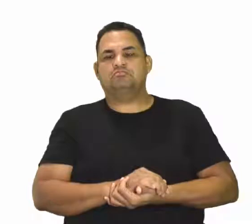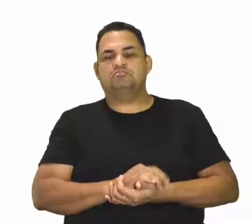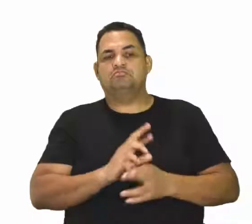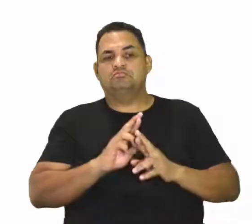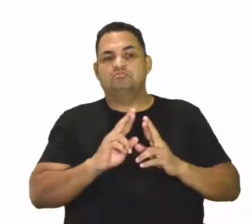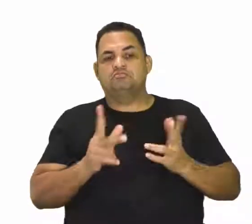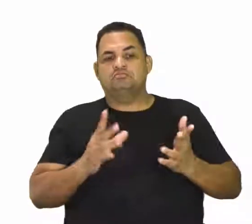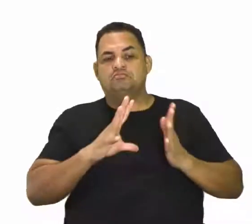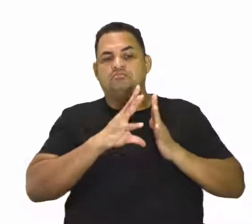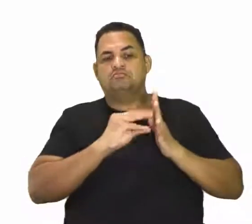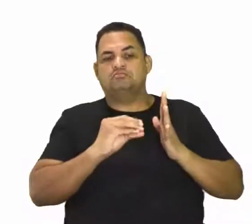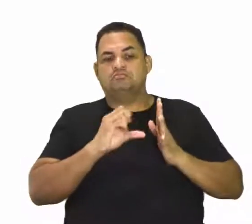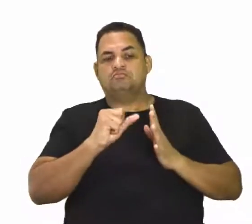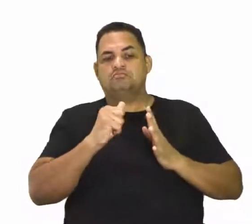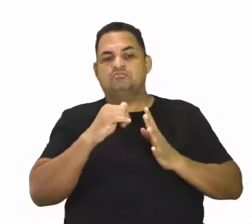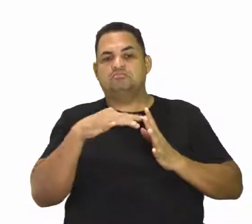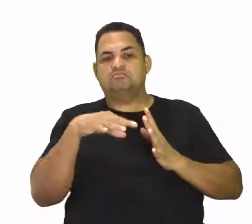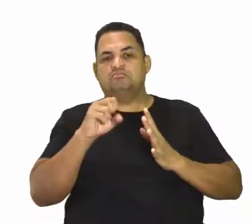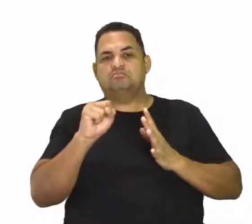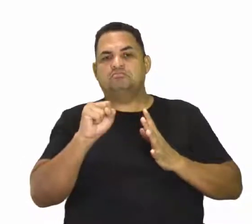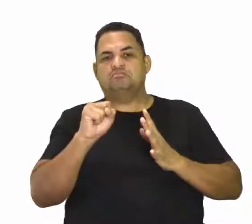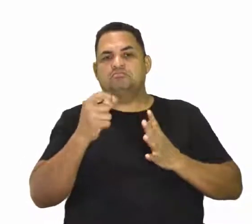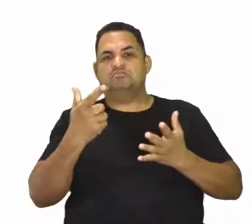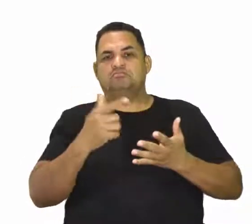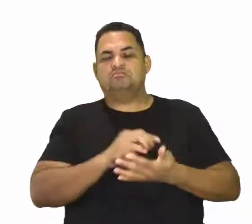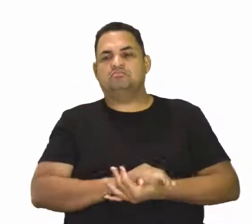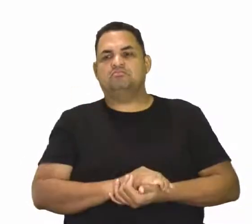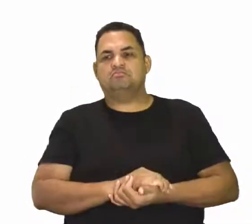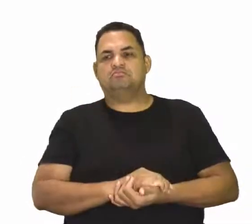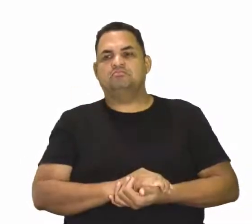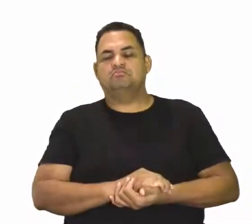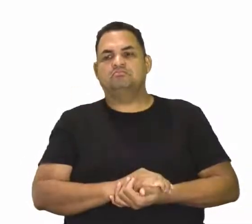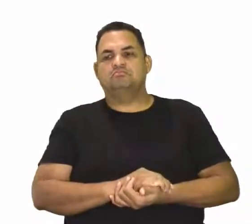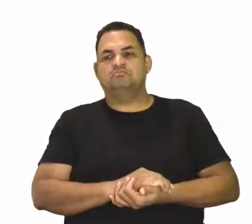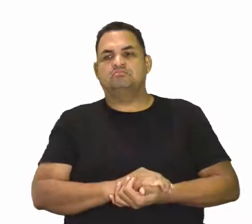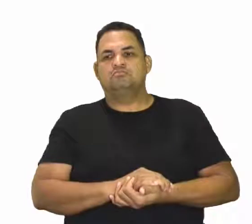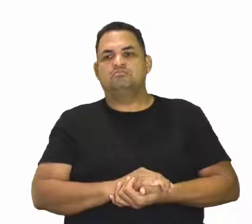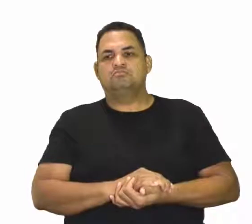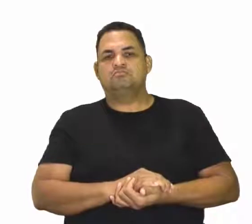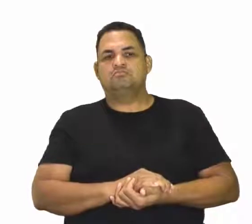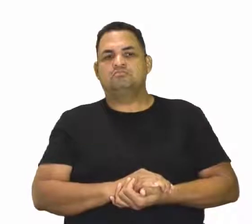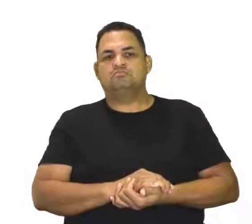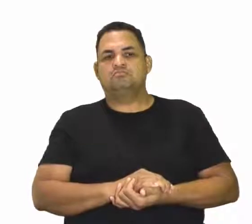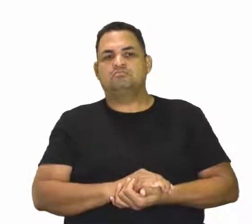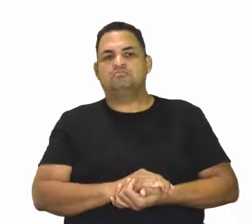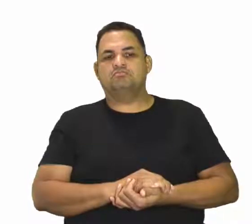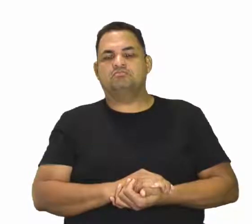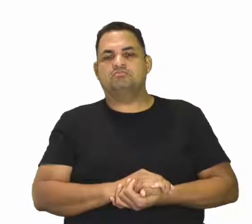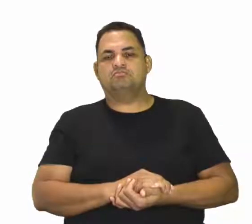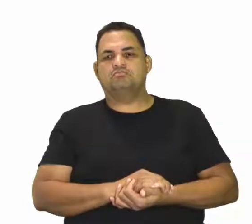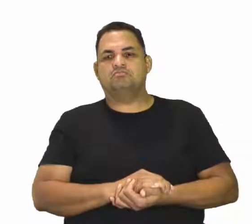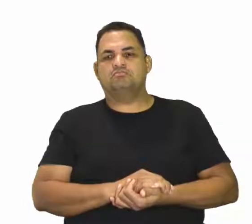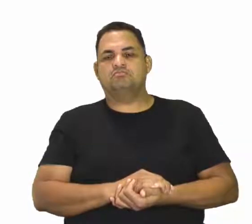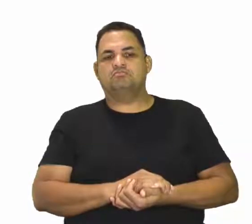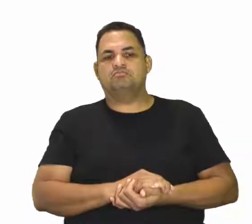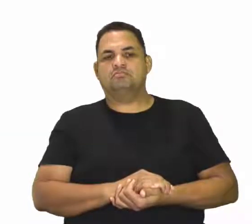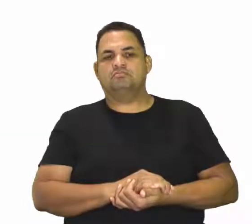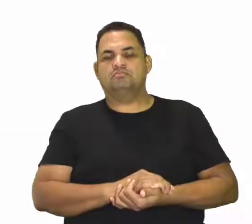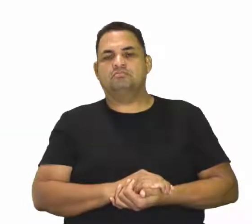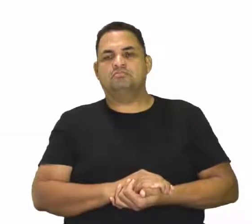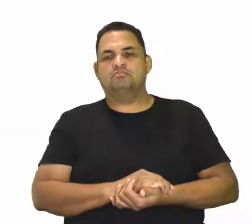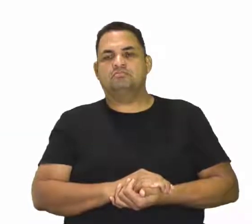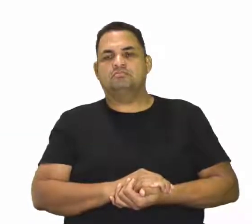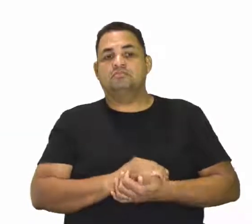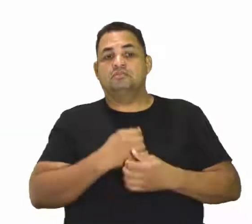diferentes modelos de SAFs, tá? E aí, ó, nós devemos levar em consideração o quê?